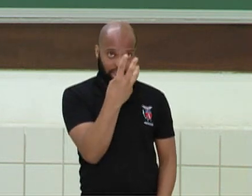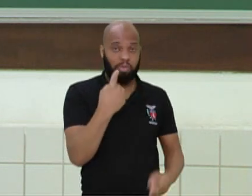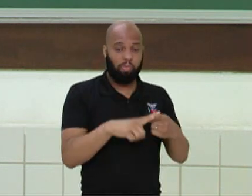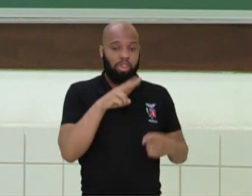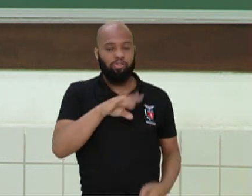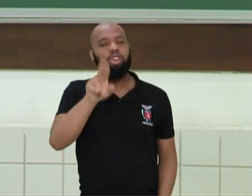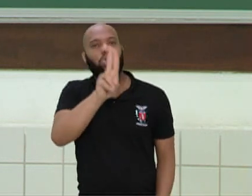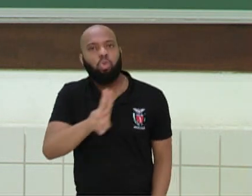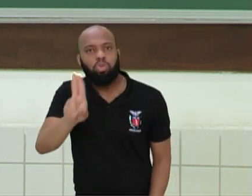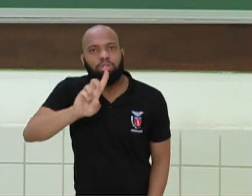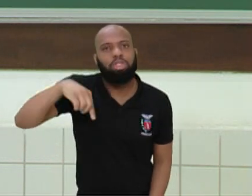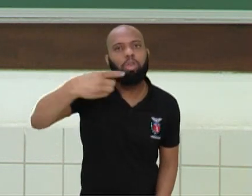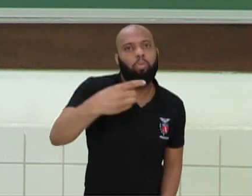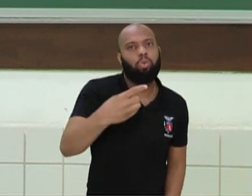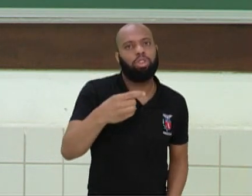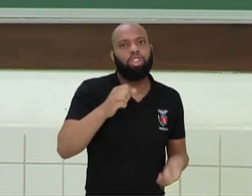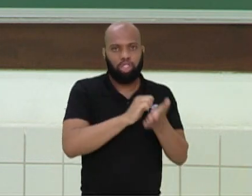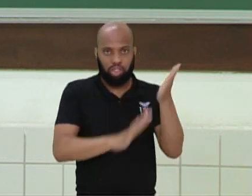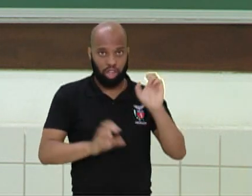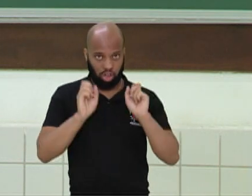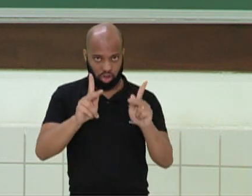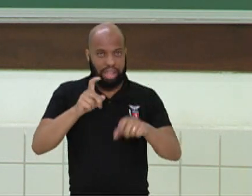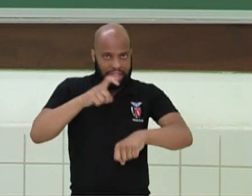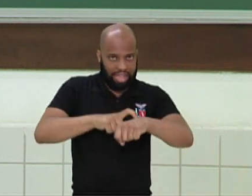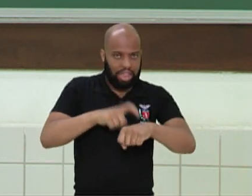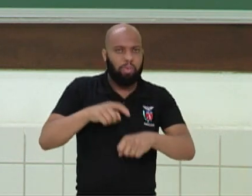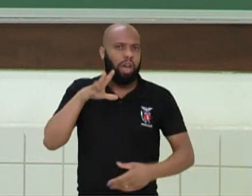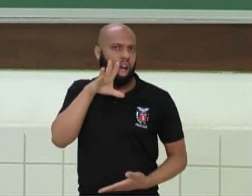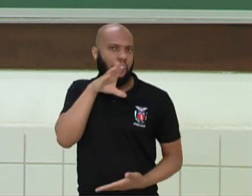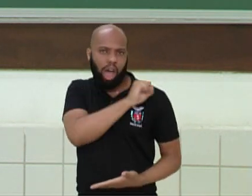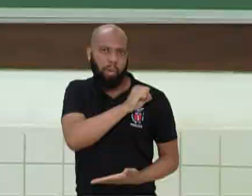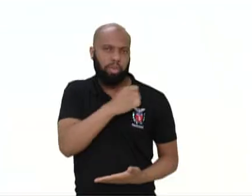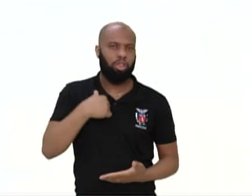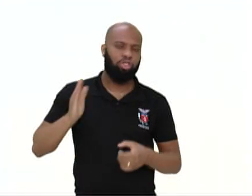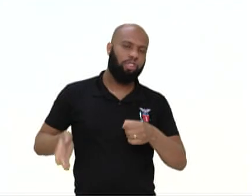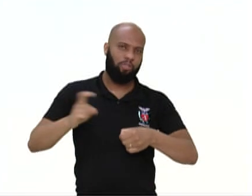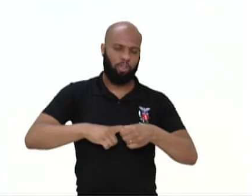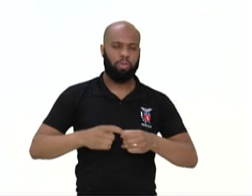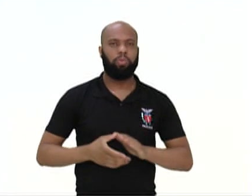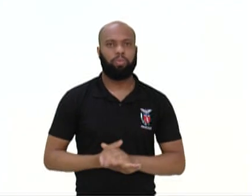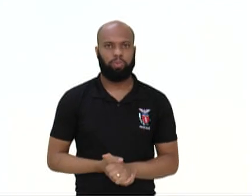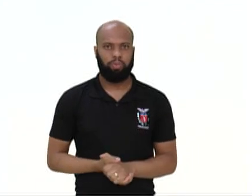muito úteis nos próximos exercícios, tudo bem? Então copia rapidinho lá que a gente já volta.